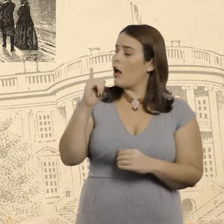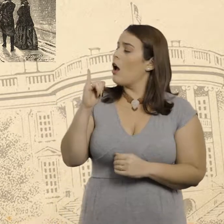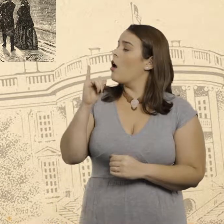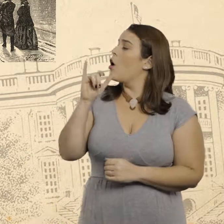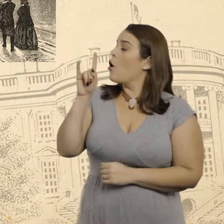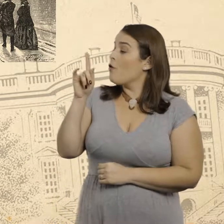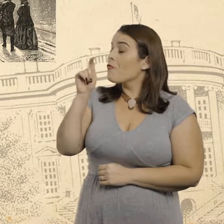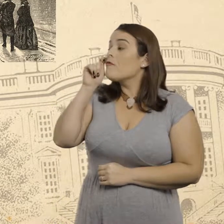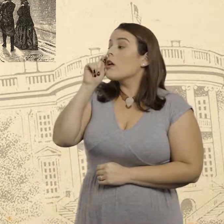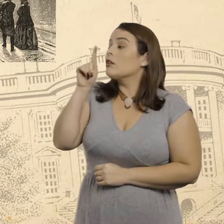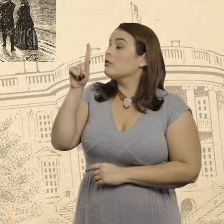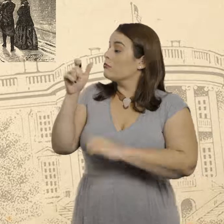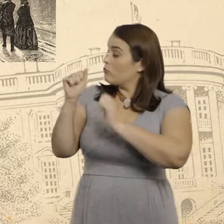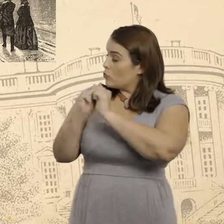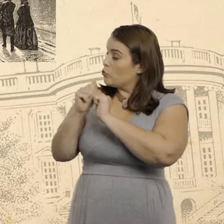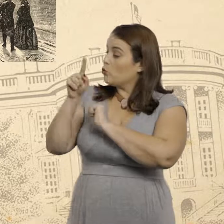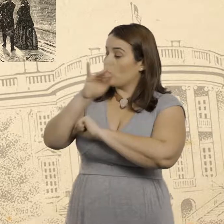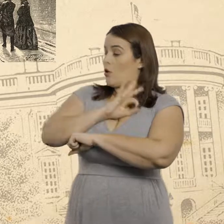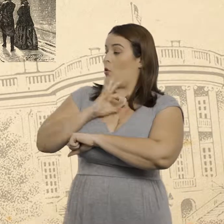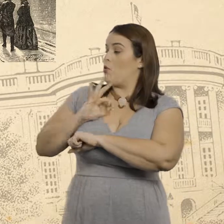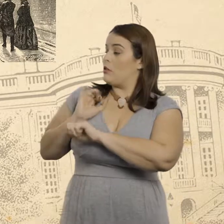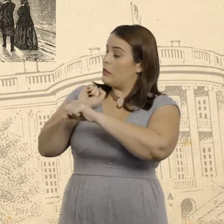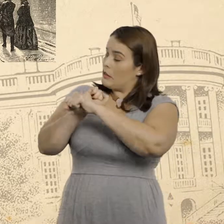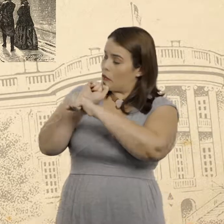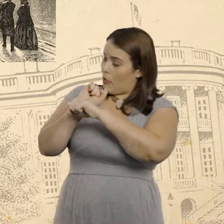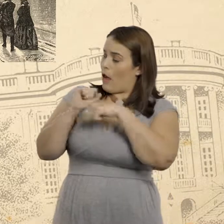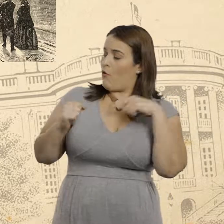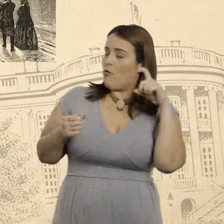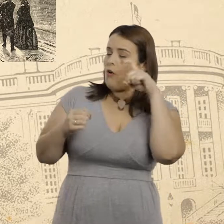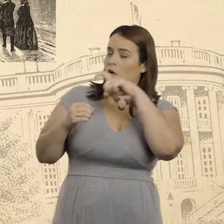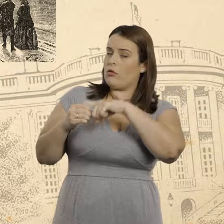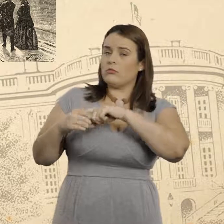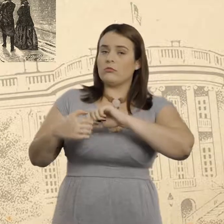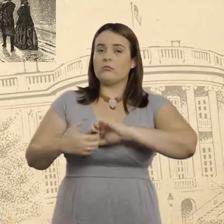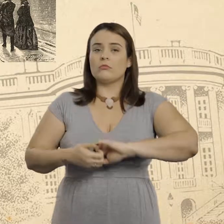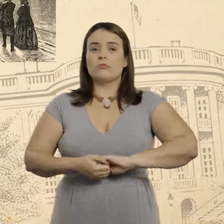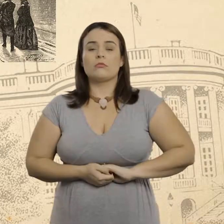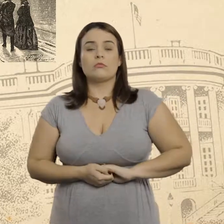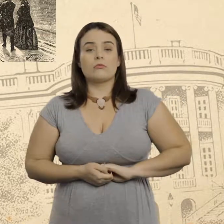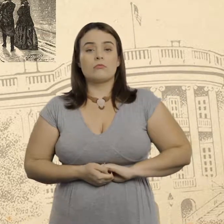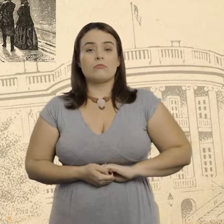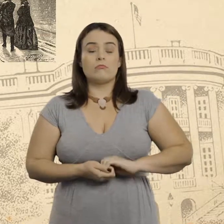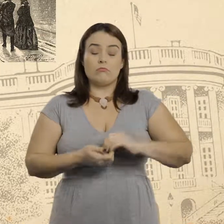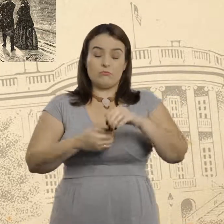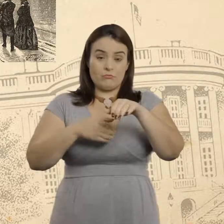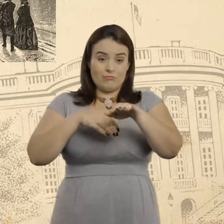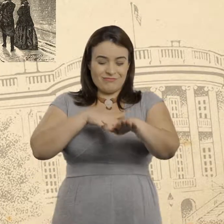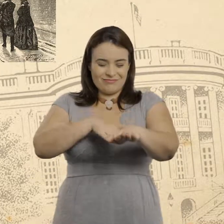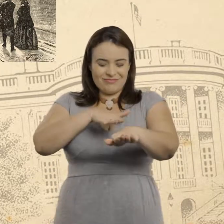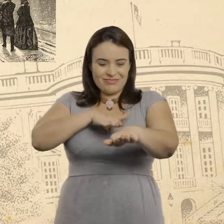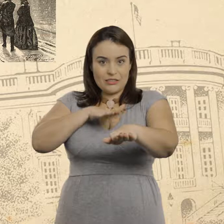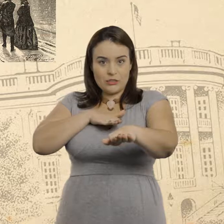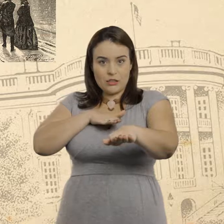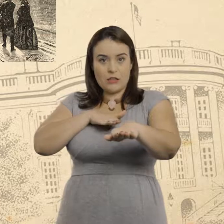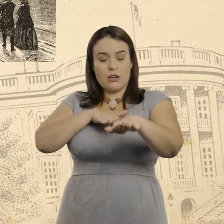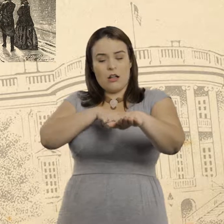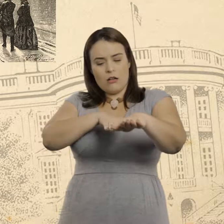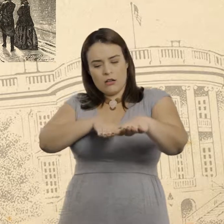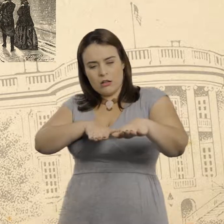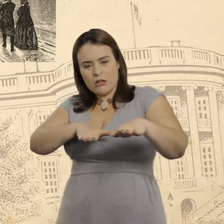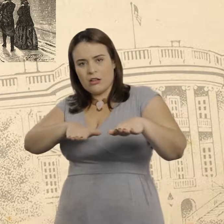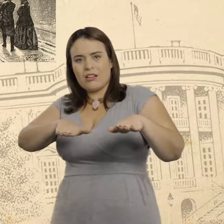detetive Fix ficar com a Ouda esperando eles voltarem. Logo depois, a locomotiva que Passepartout soltou dos